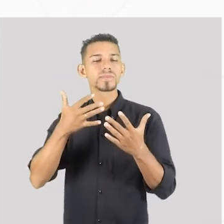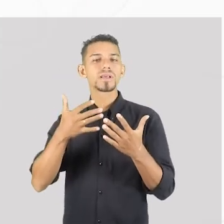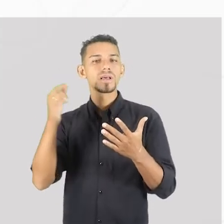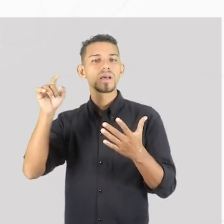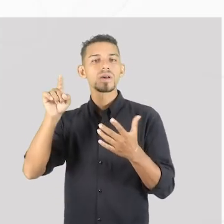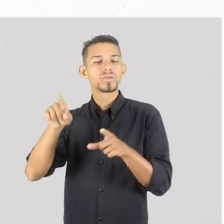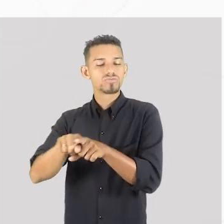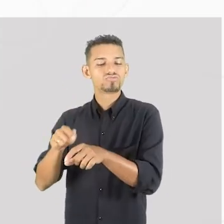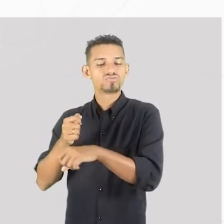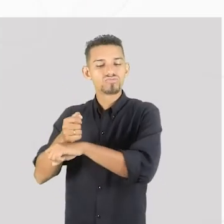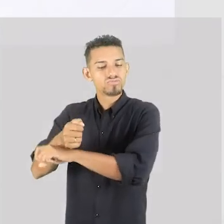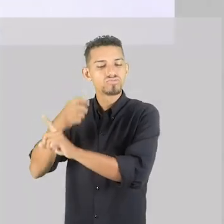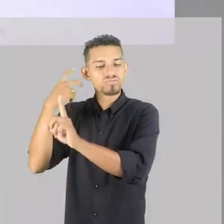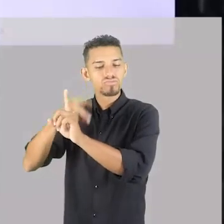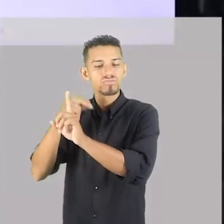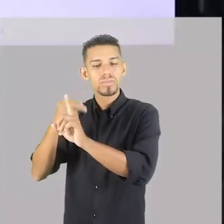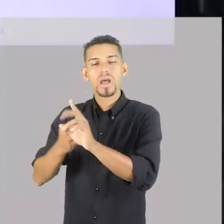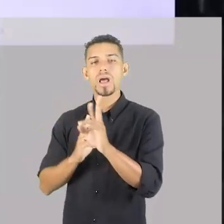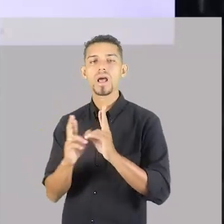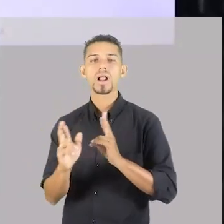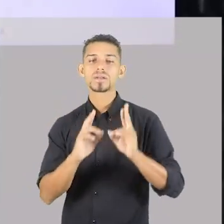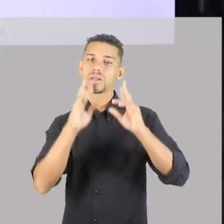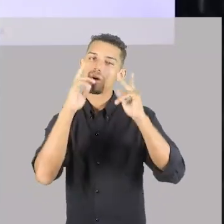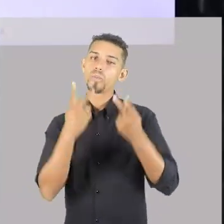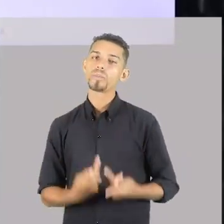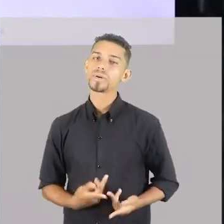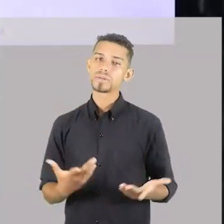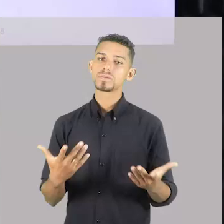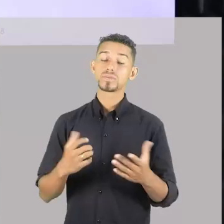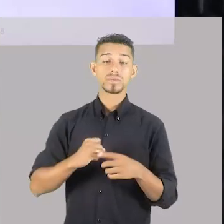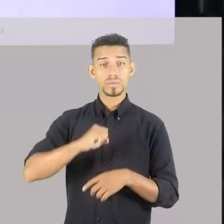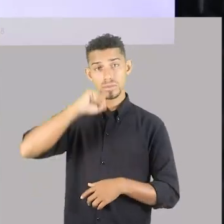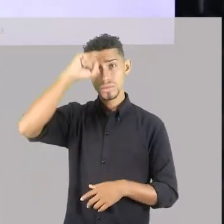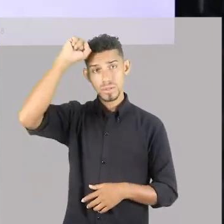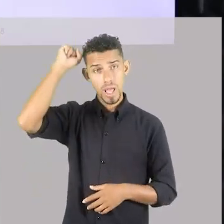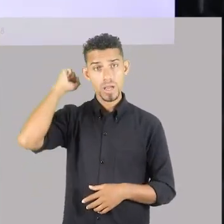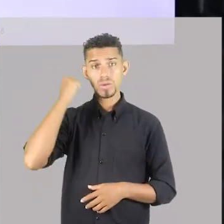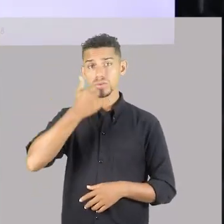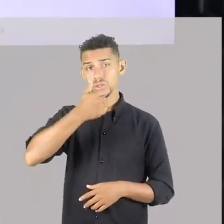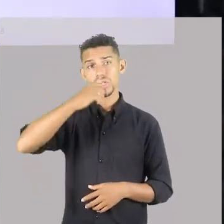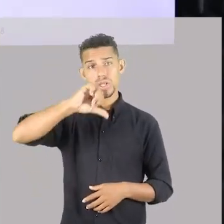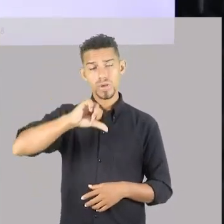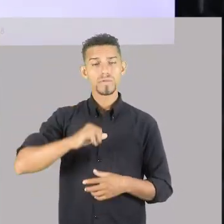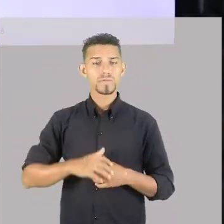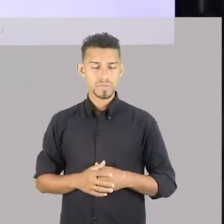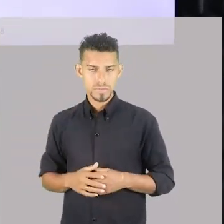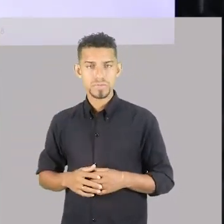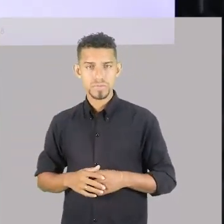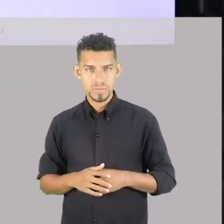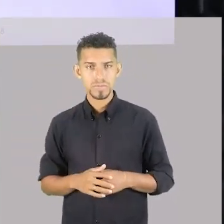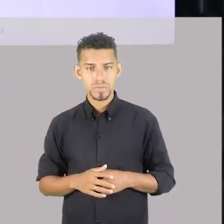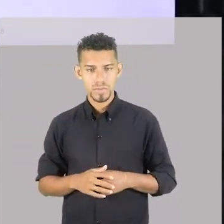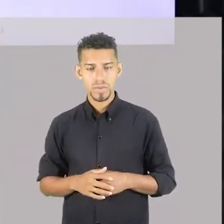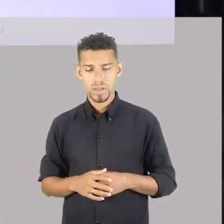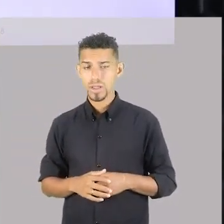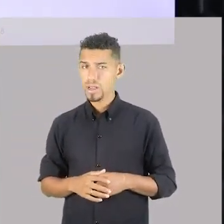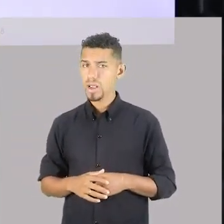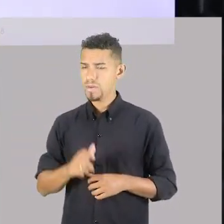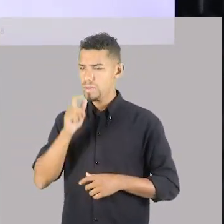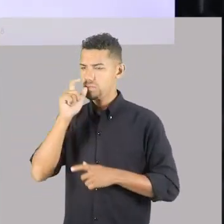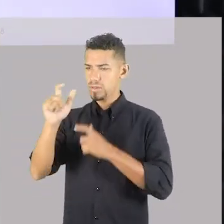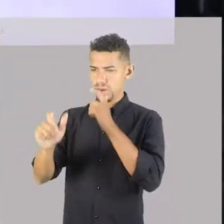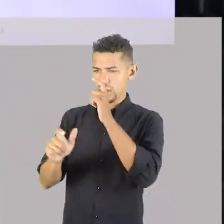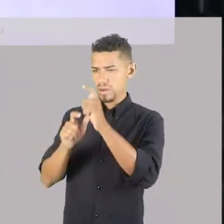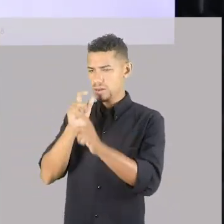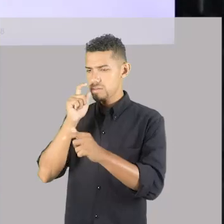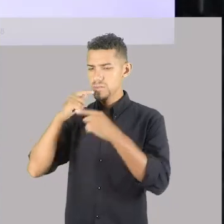como forma de relações humanas em pleno século XIX. Tá? Então, é uma crítica feita aí ao contexto